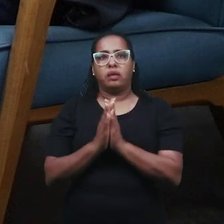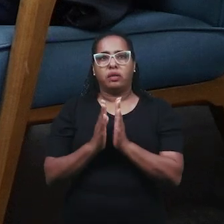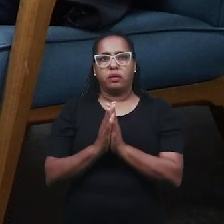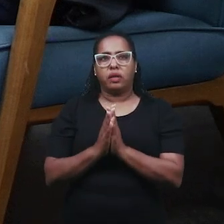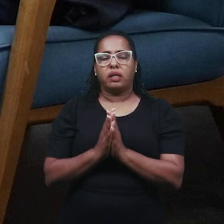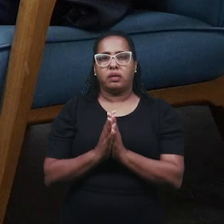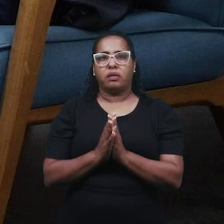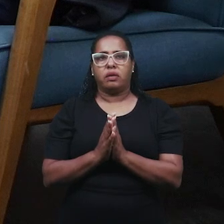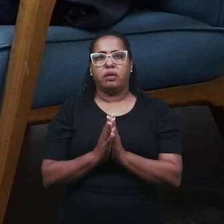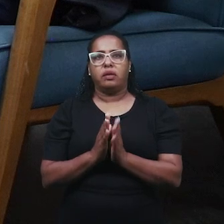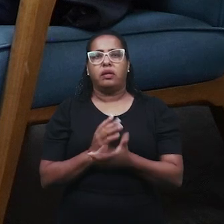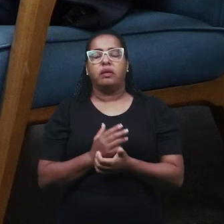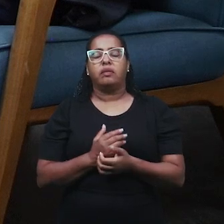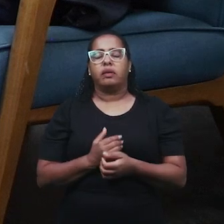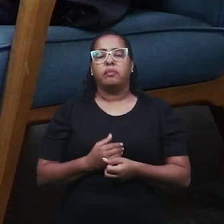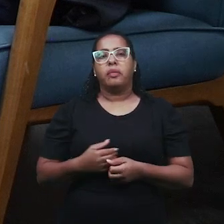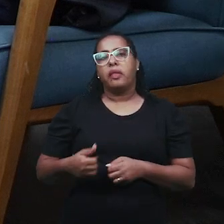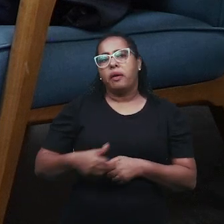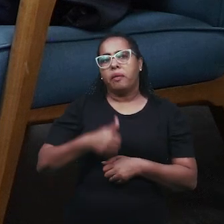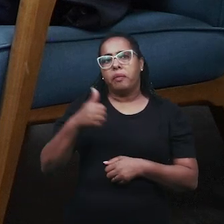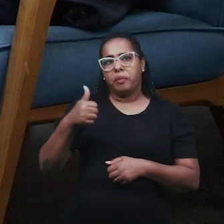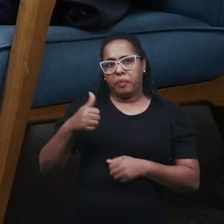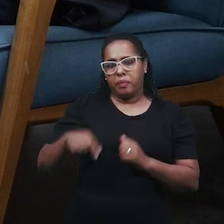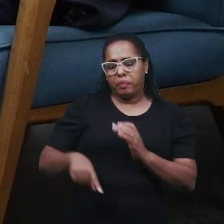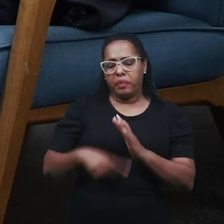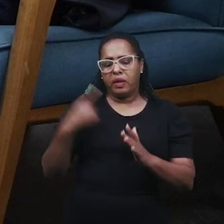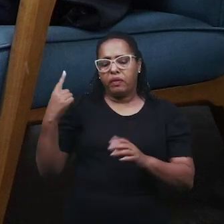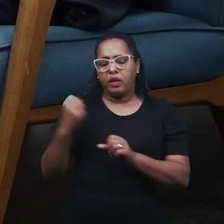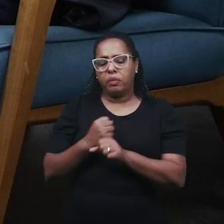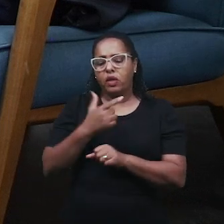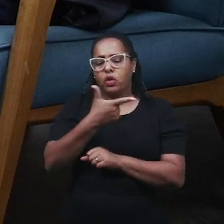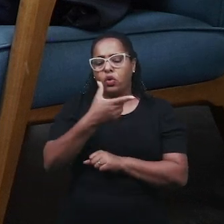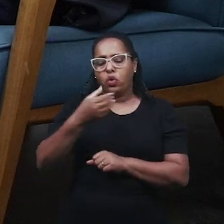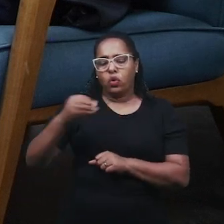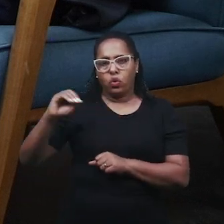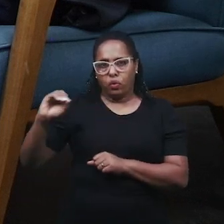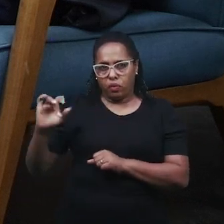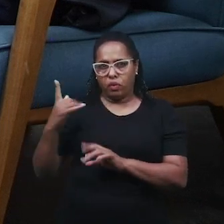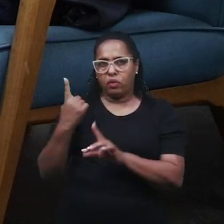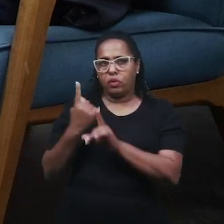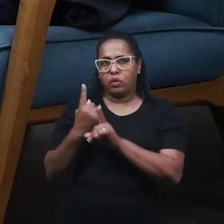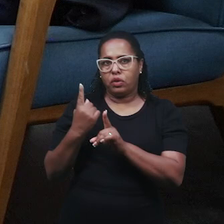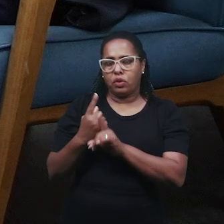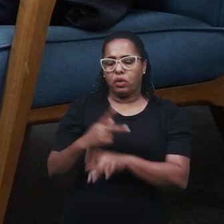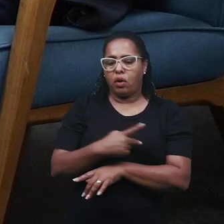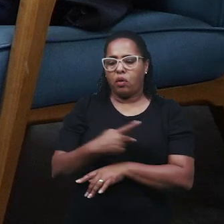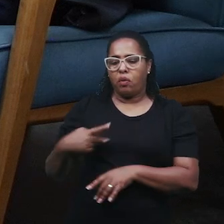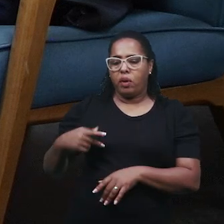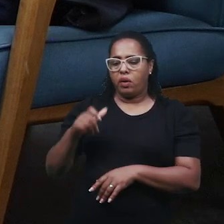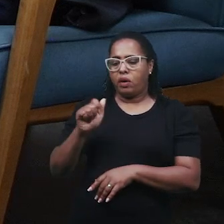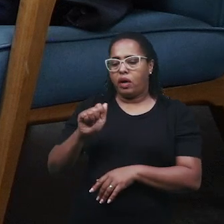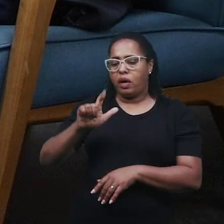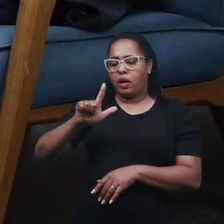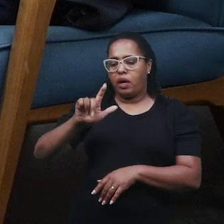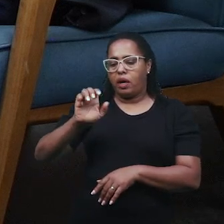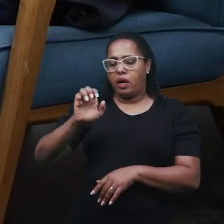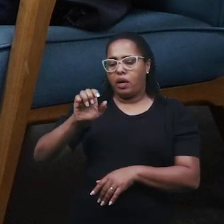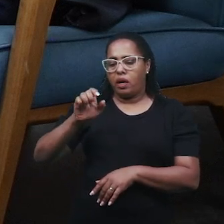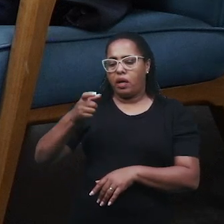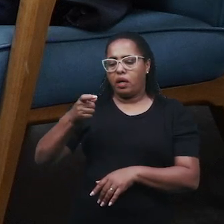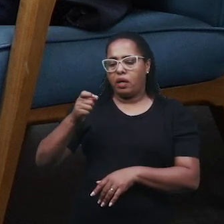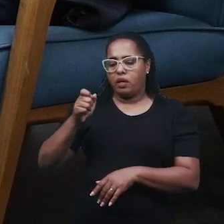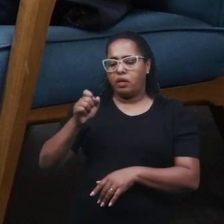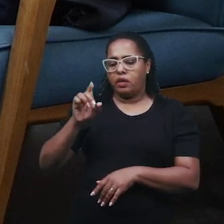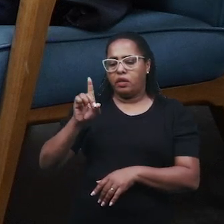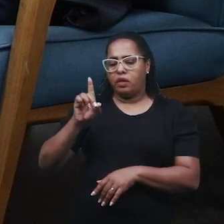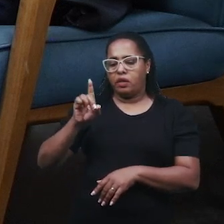fazíamos, eu lembro quando pela primeira vez, no ano 2000, nos encontramos com o pastor Alexandre, que testemunhou da obra,